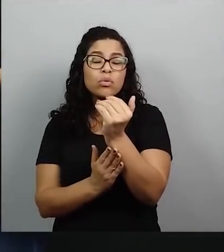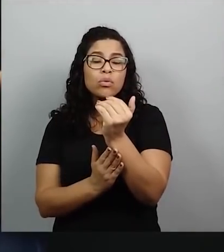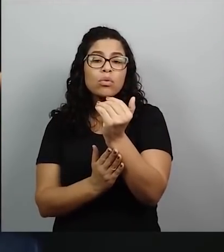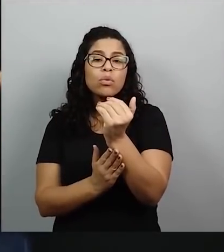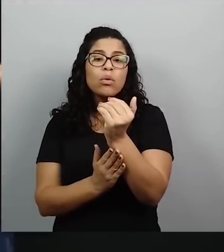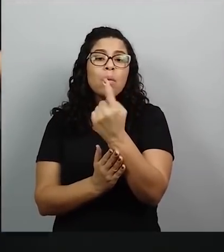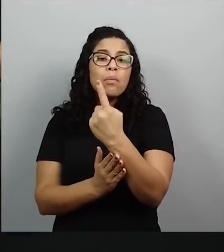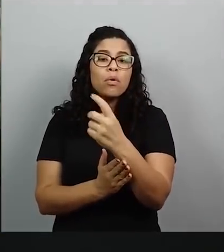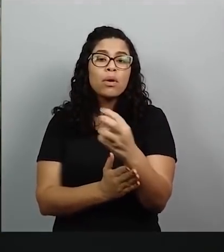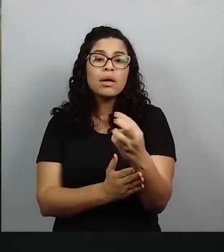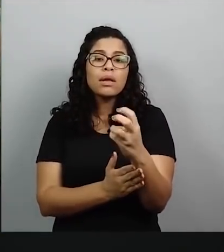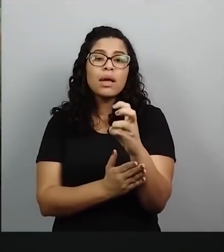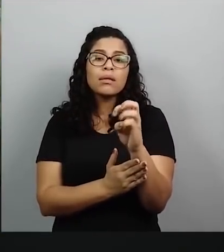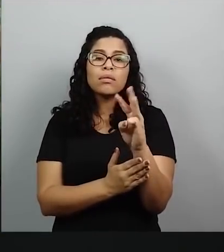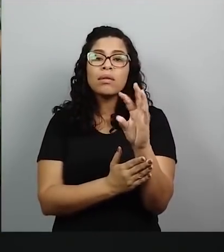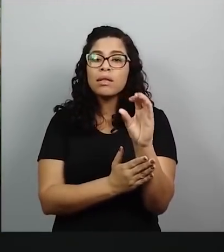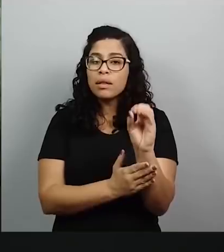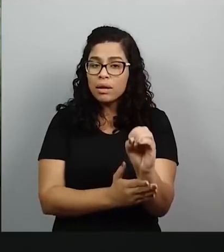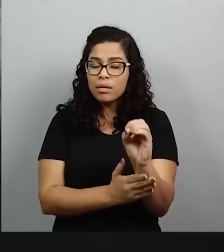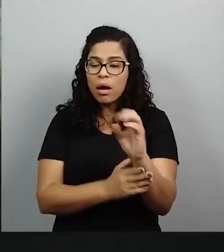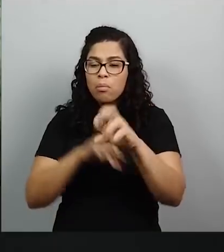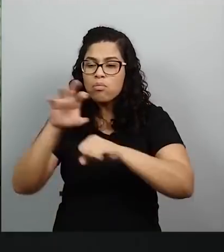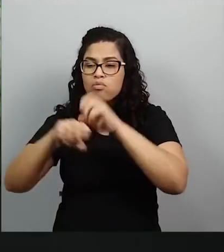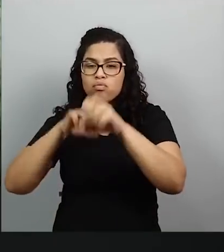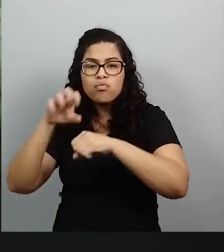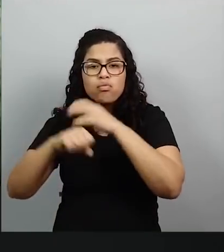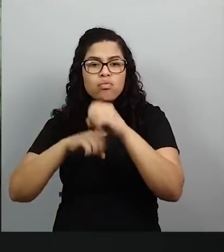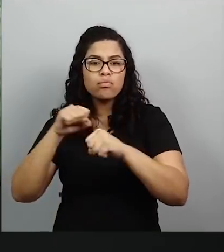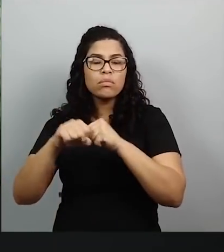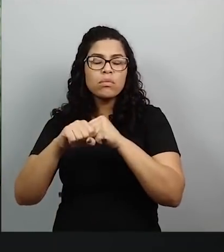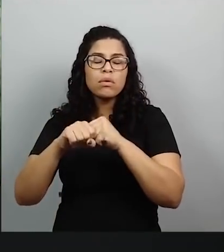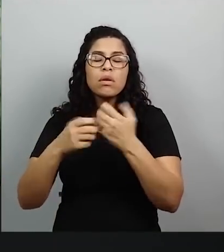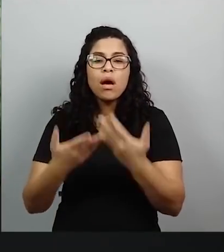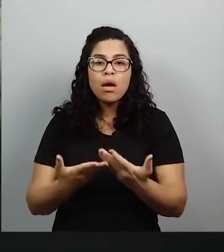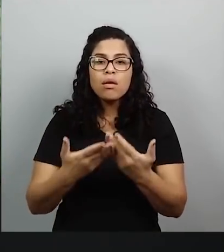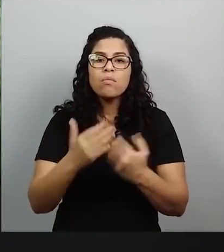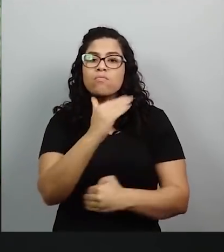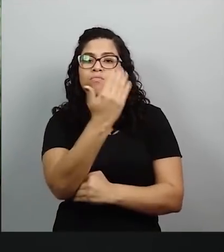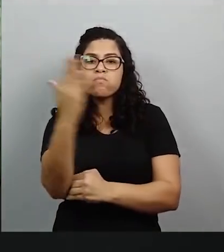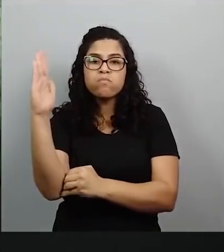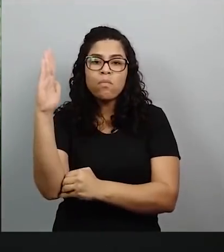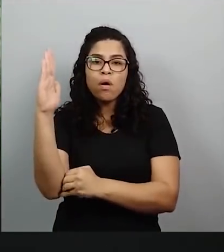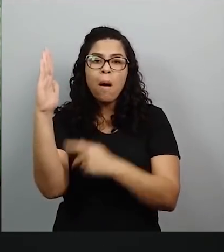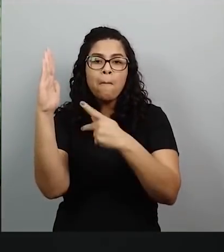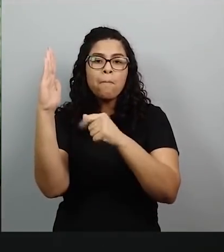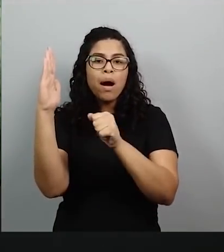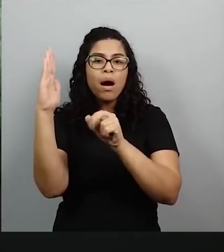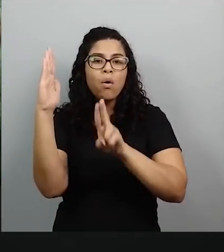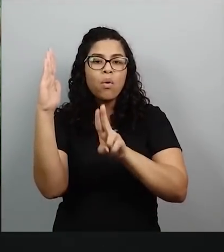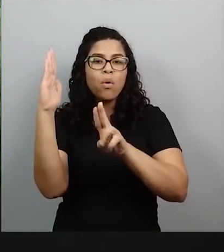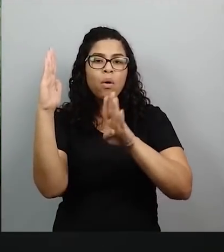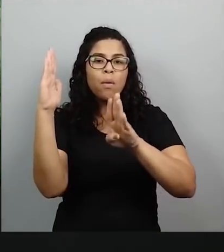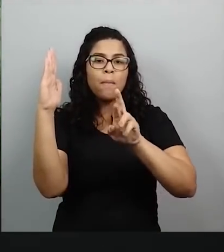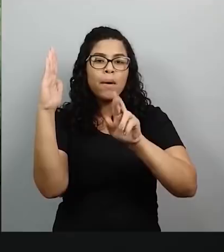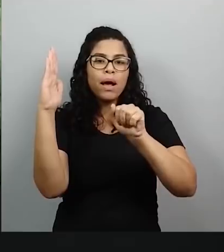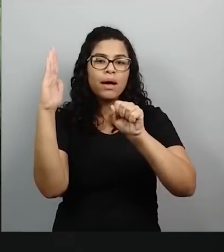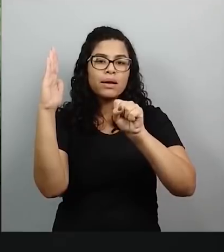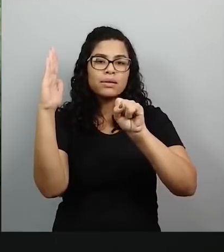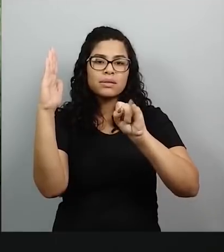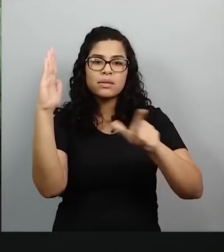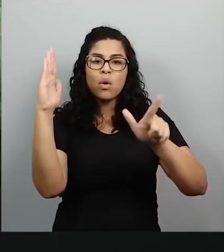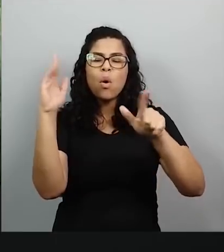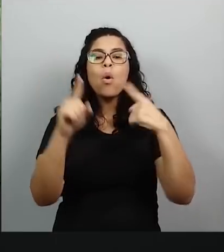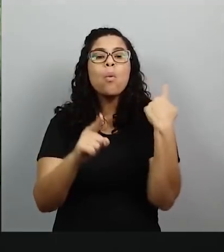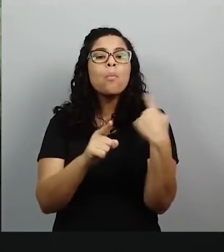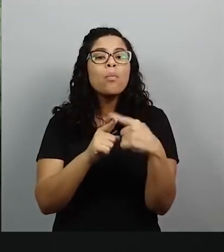uma ocupação litorânea. Começa então o ciclo do pau-brasil. Por isso que nós somos